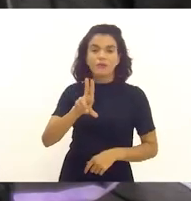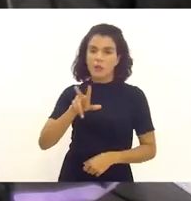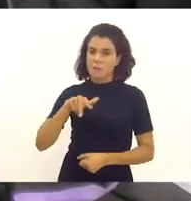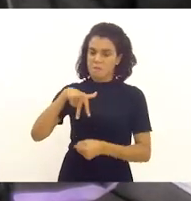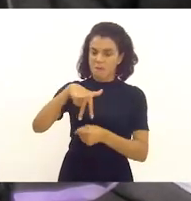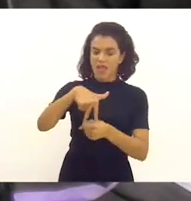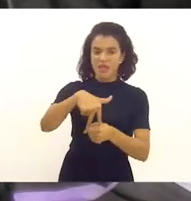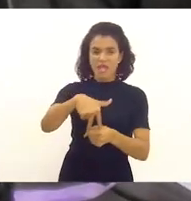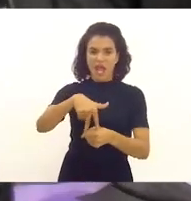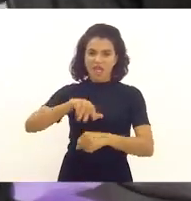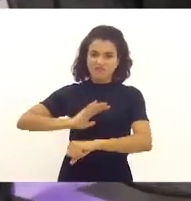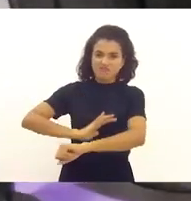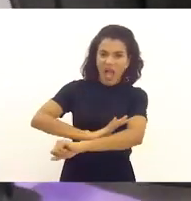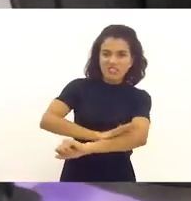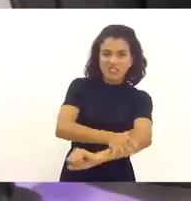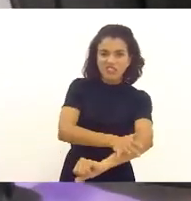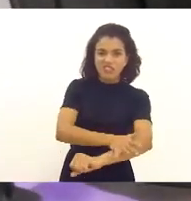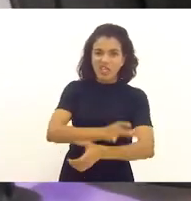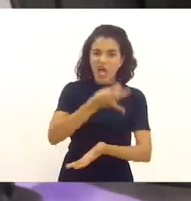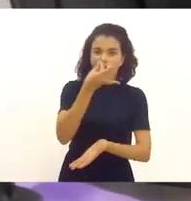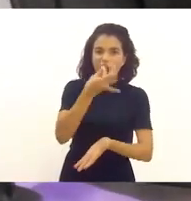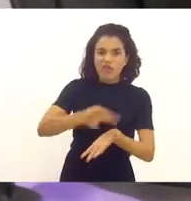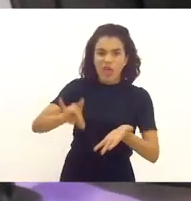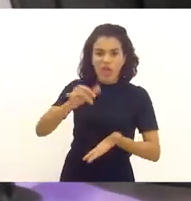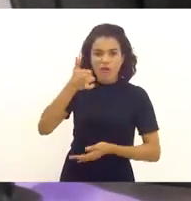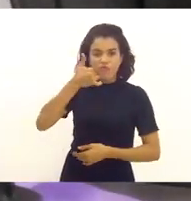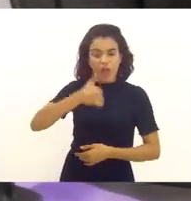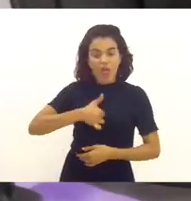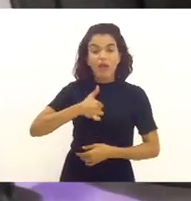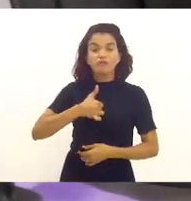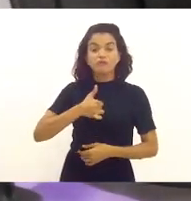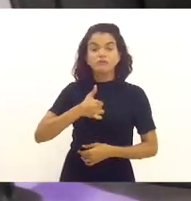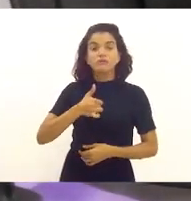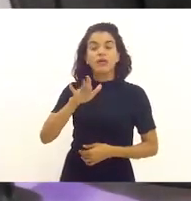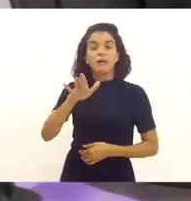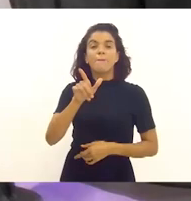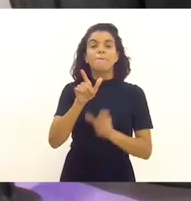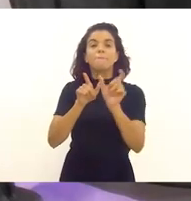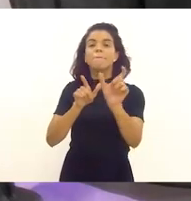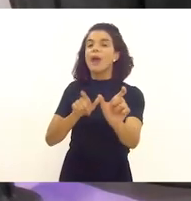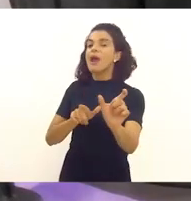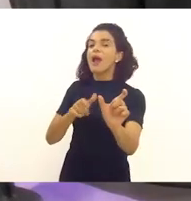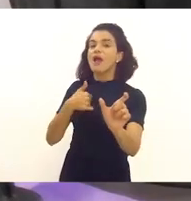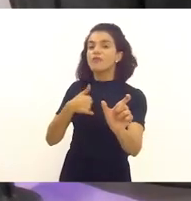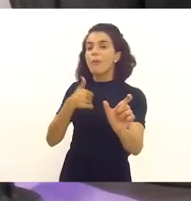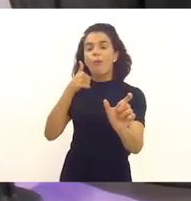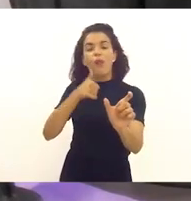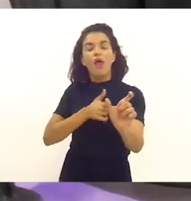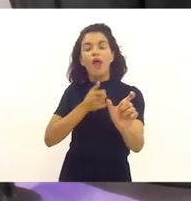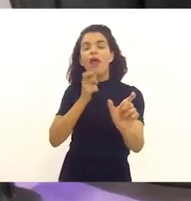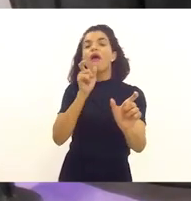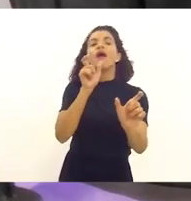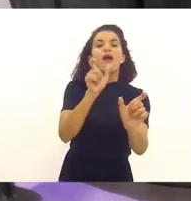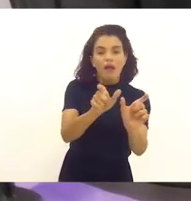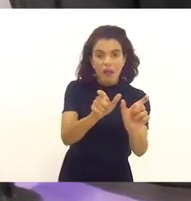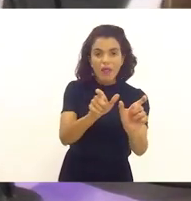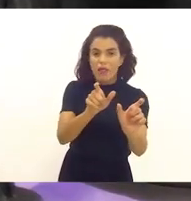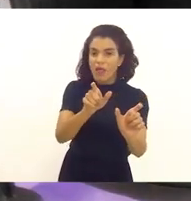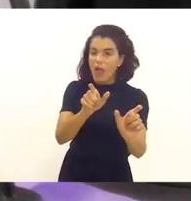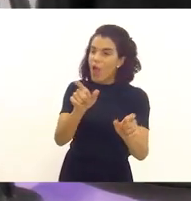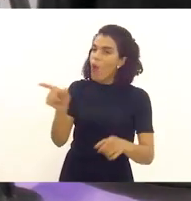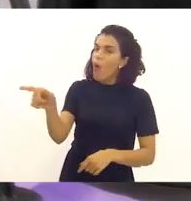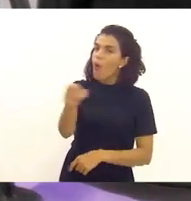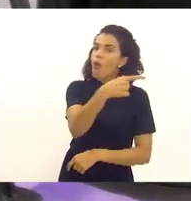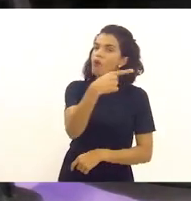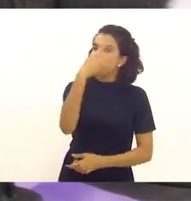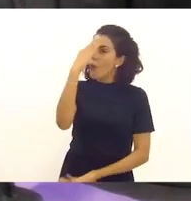racista misógino né a gente sabe que a palavra da mulher ela muda das vezes ela não é acreditada